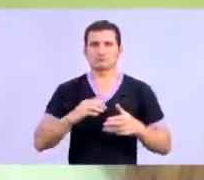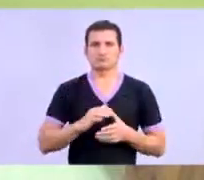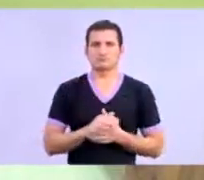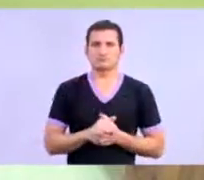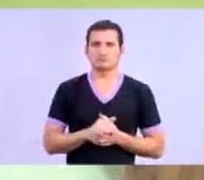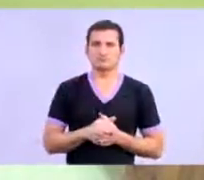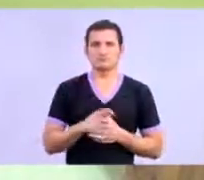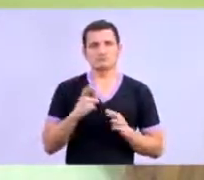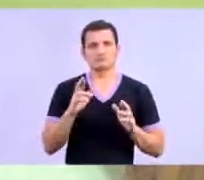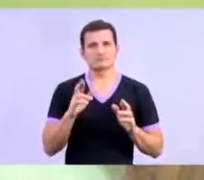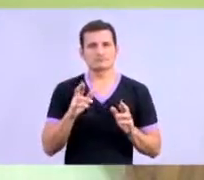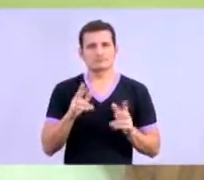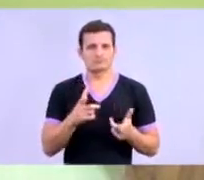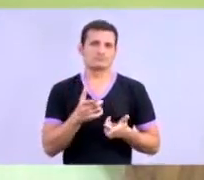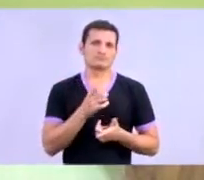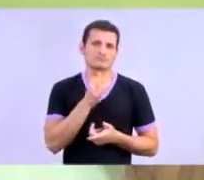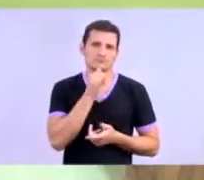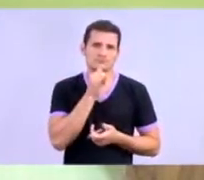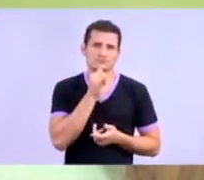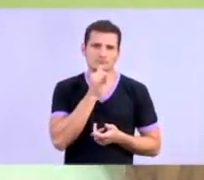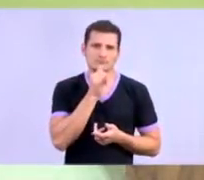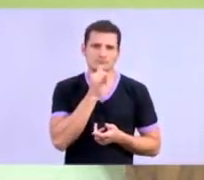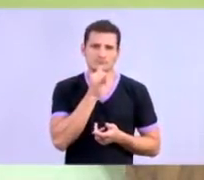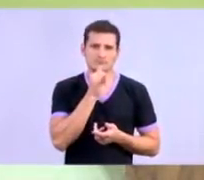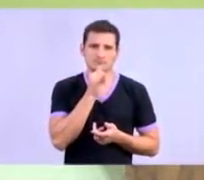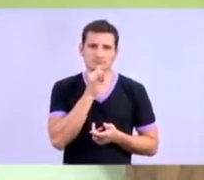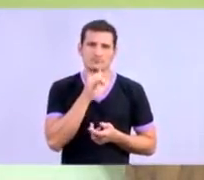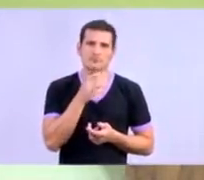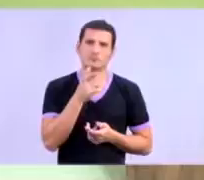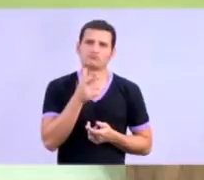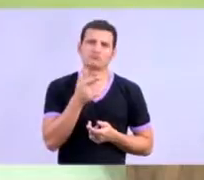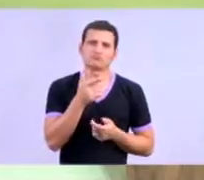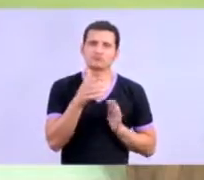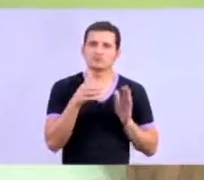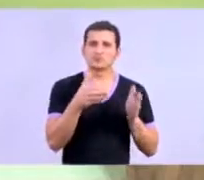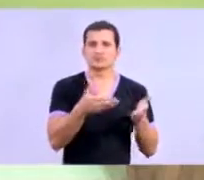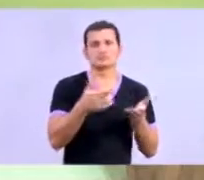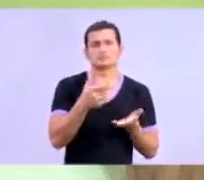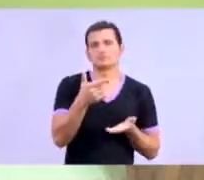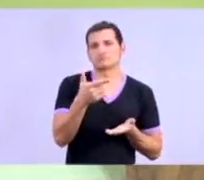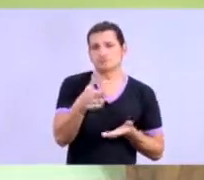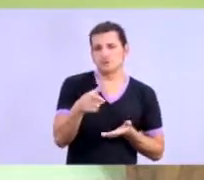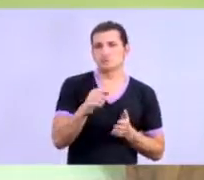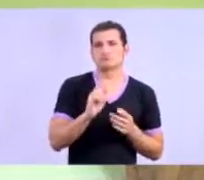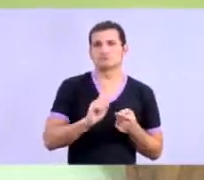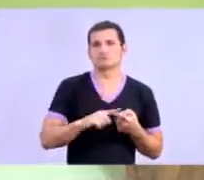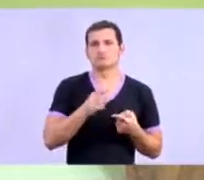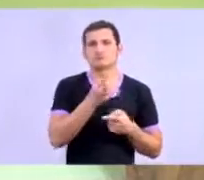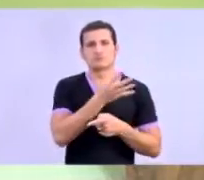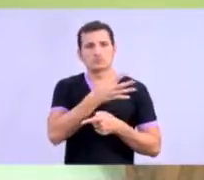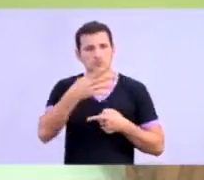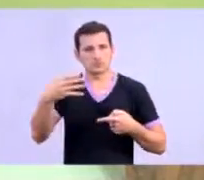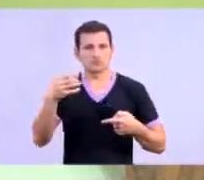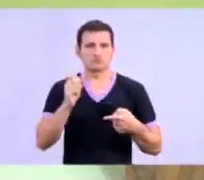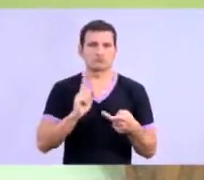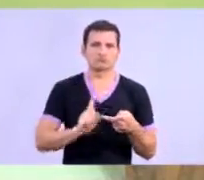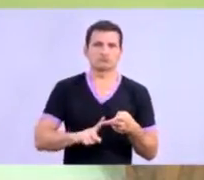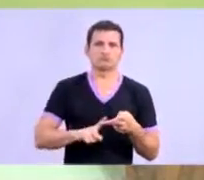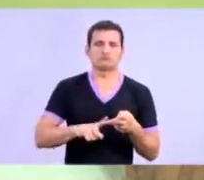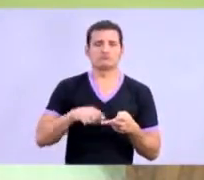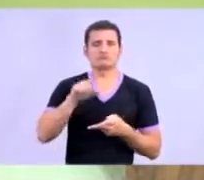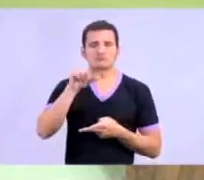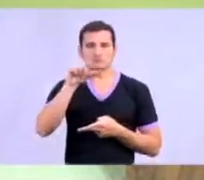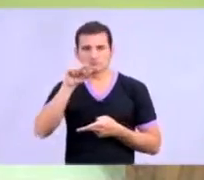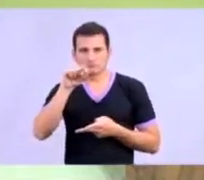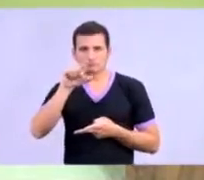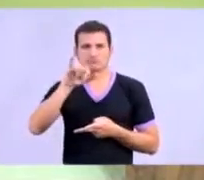claro exemplo de que ele não tem plataforma definida. Eu posso rodar isso no Windows, posso rodar isso no